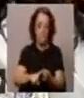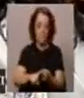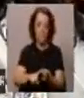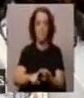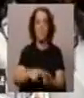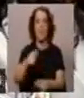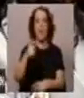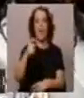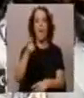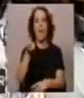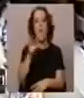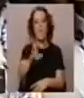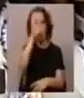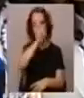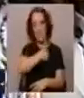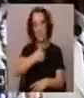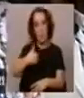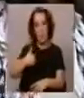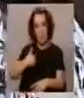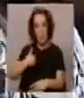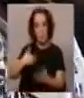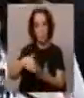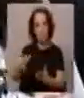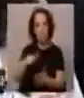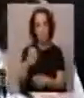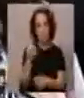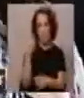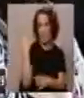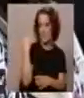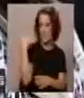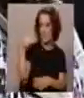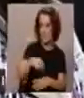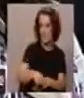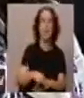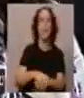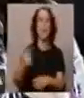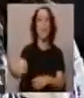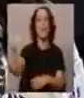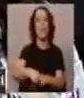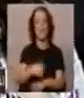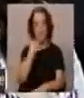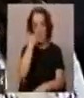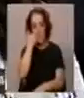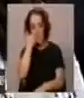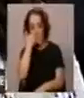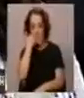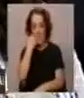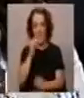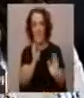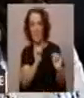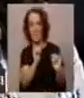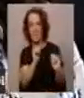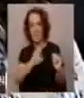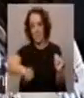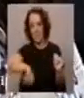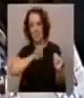anterior Ministro da Saúde. Esteve aqui na passada sexta-feira. Ou seja, veio-se despedir de forma envergonhada dos enfermeiros da Guarda e da gente